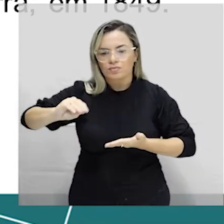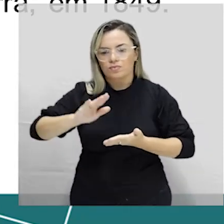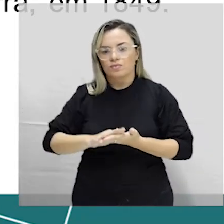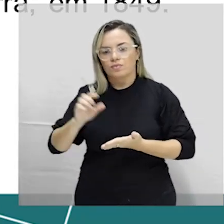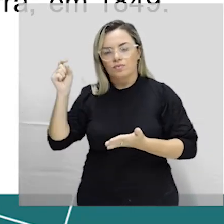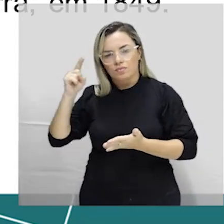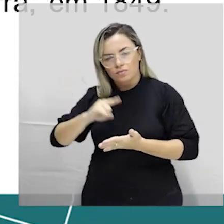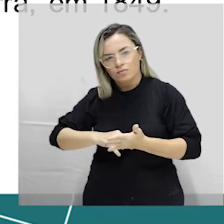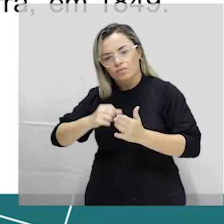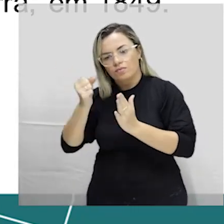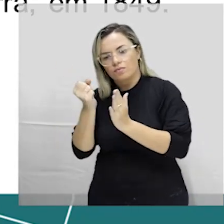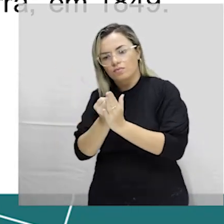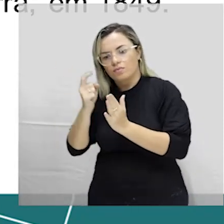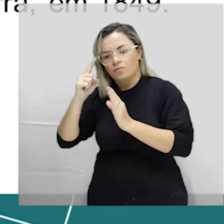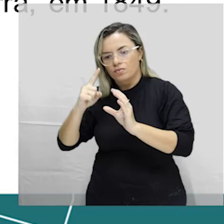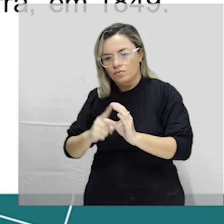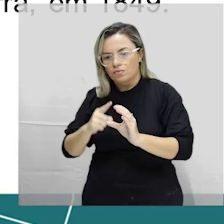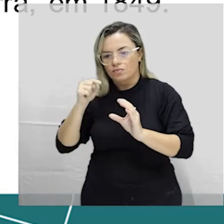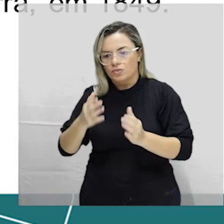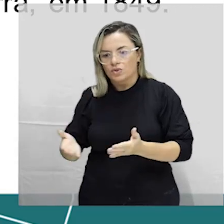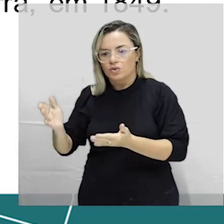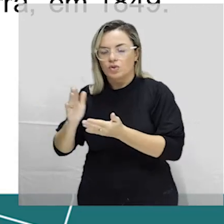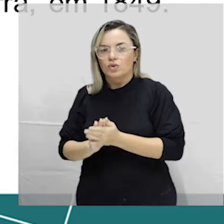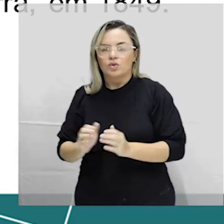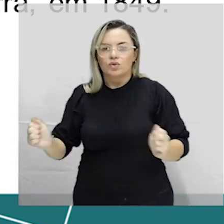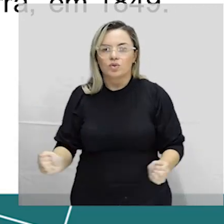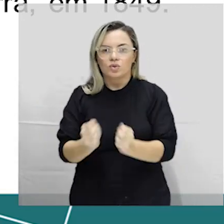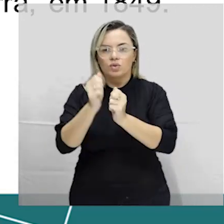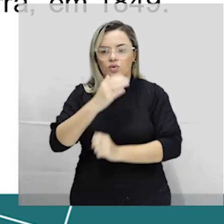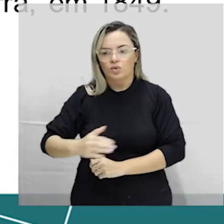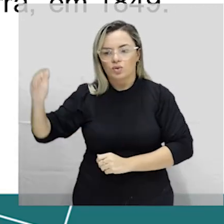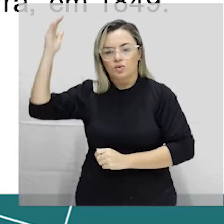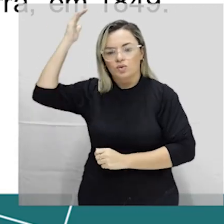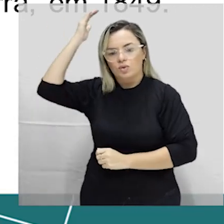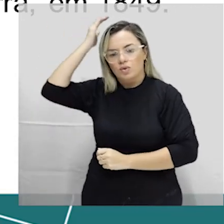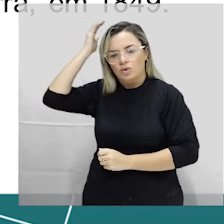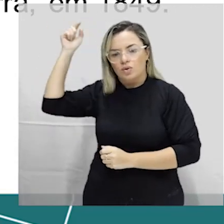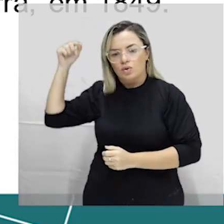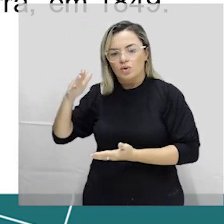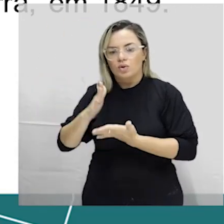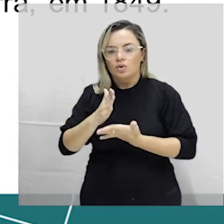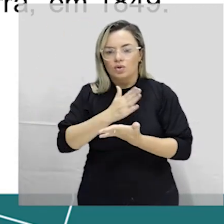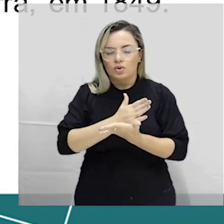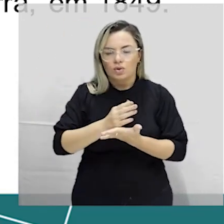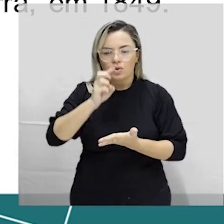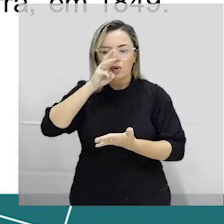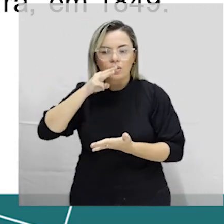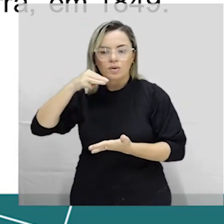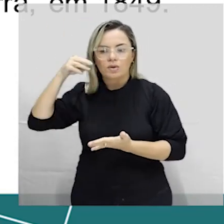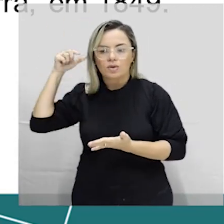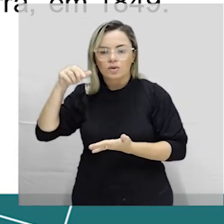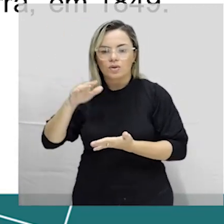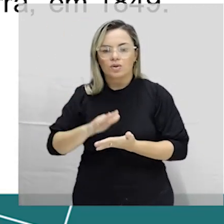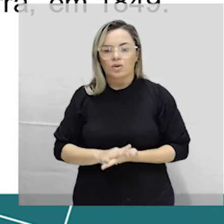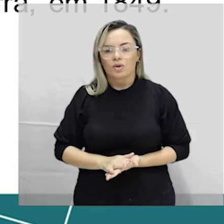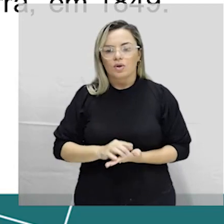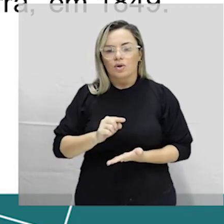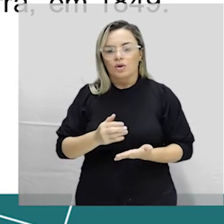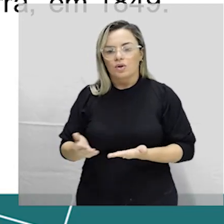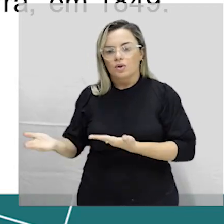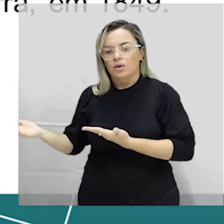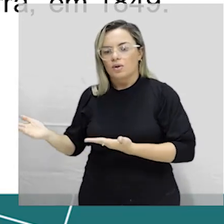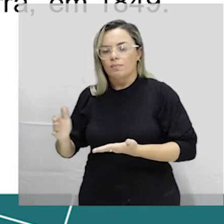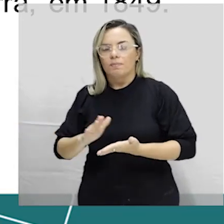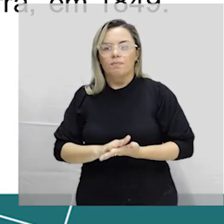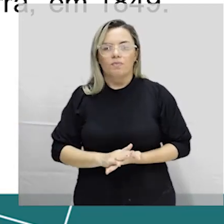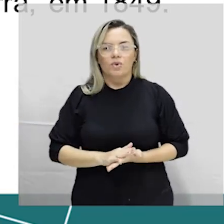parceiro intelectual, também economista, o Manifesto do Partido Comunista, ou simplesmente Manifesto Comunista, o que deu